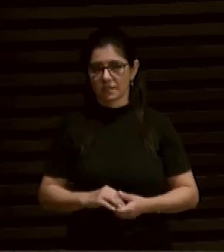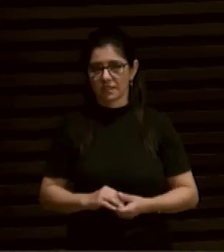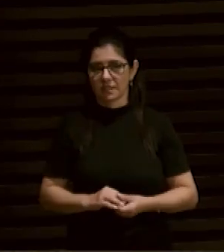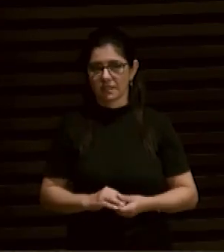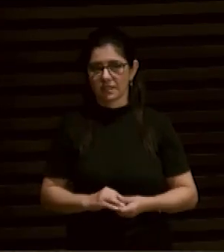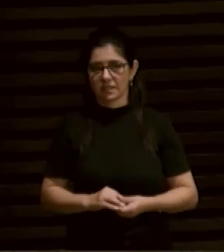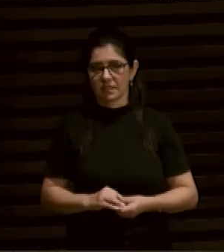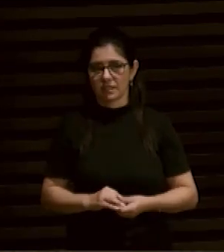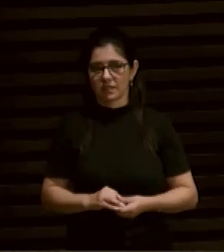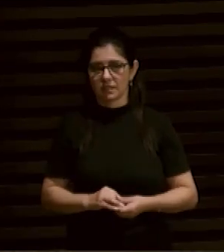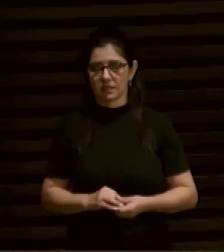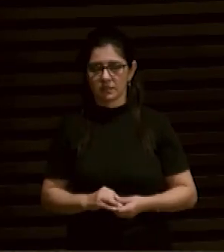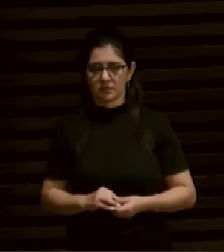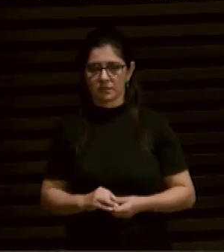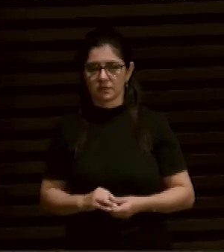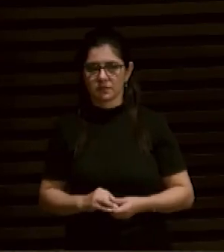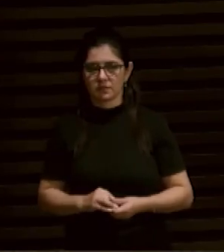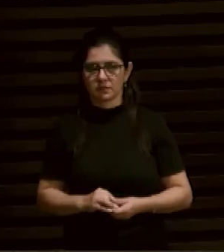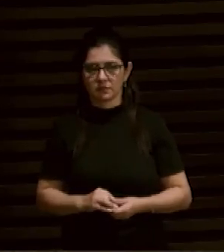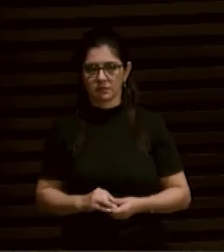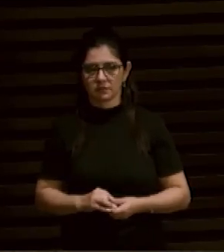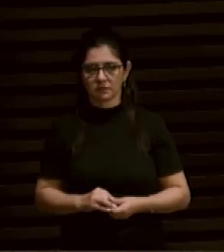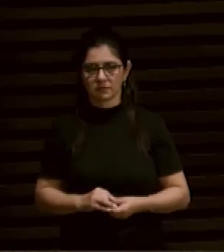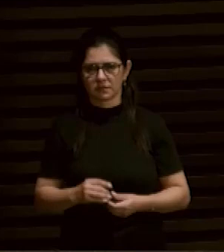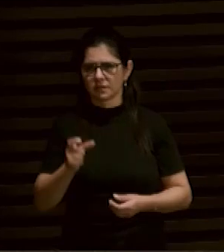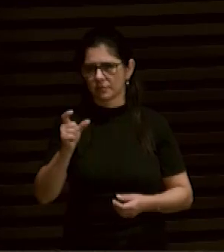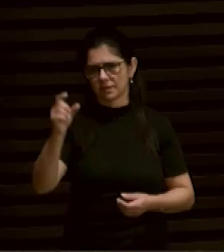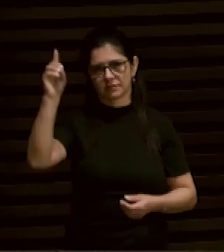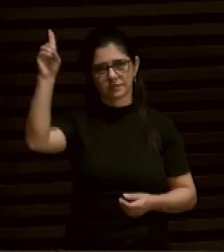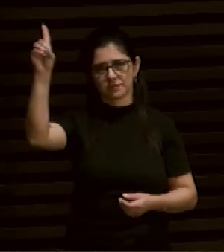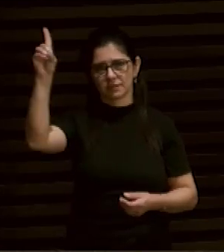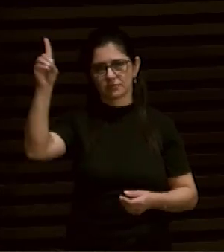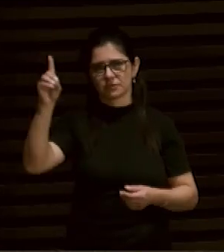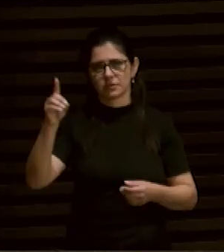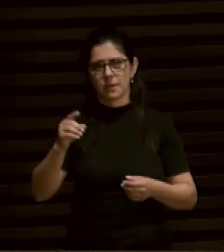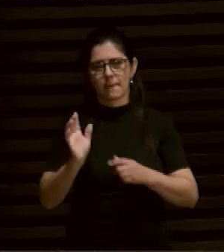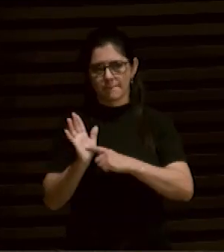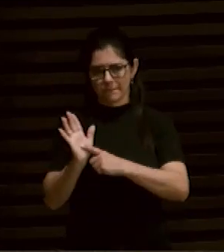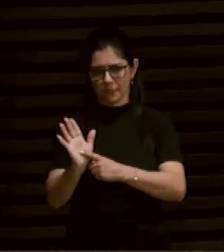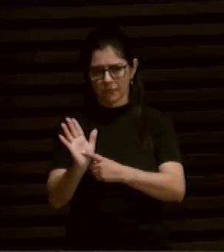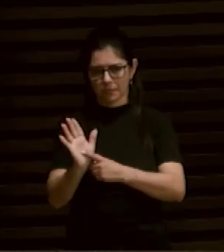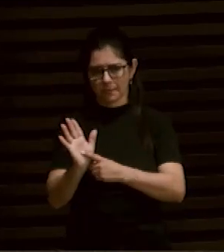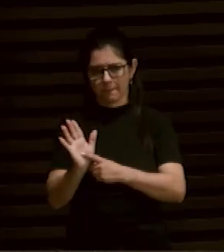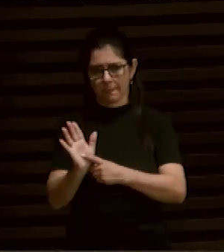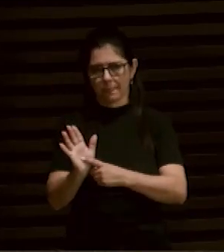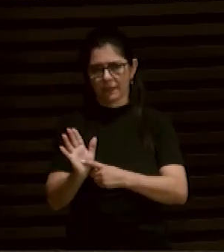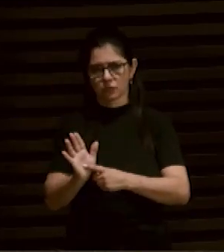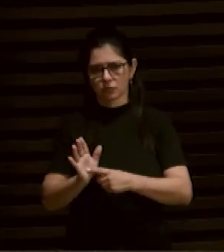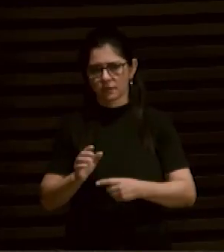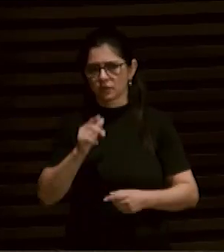é o cenário dessa história. E a palavra de Deus fala que Jonas proferiu apenas 5 palavras no